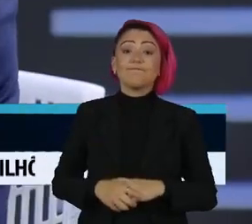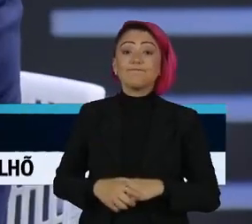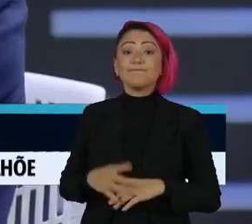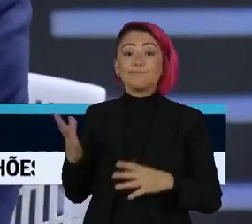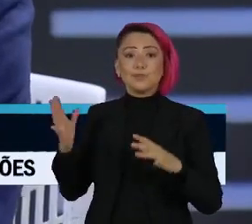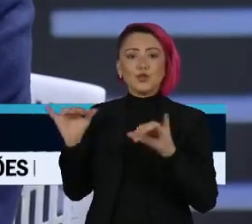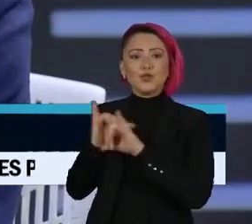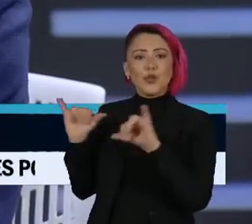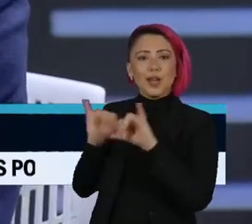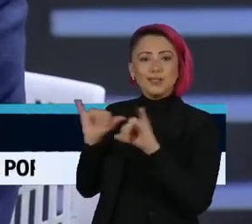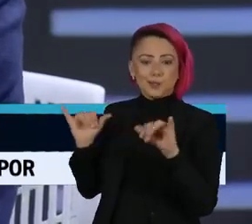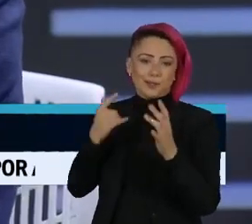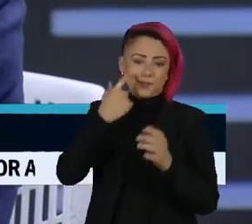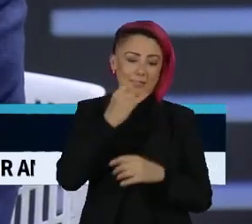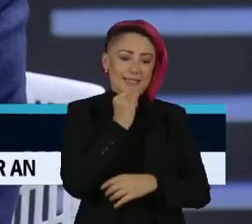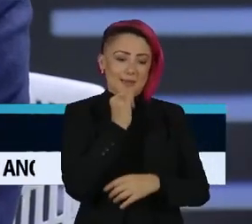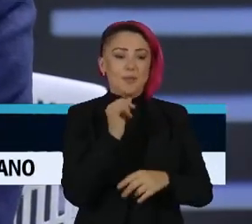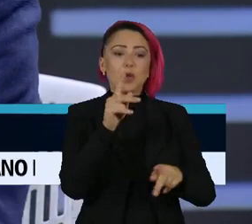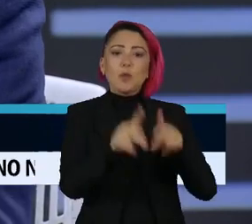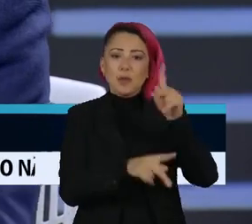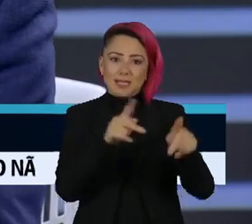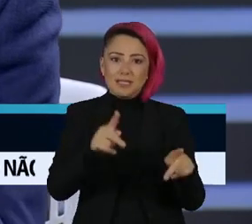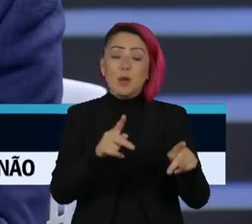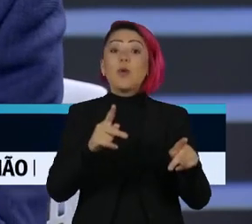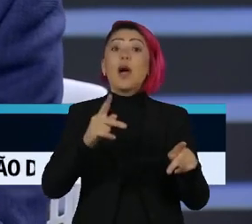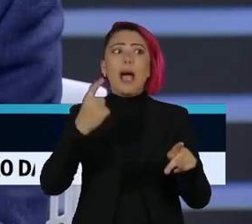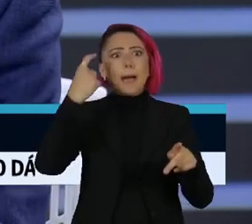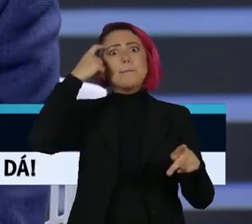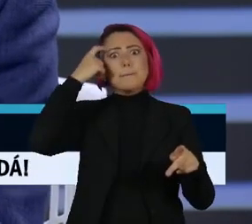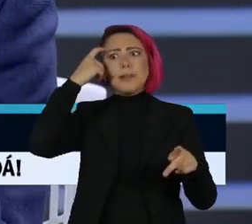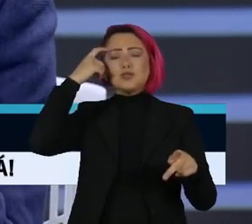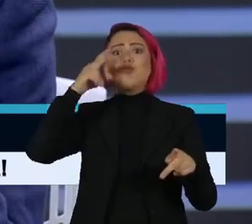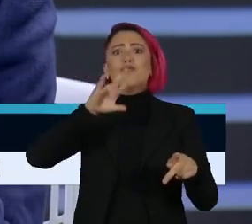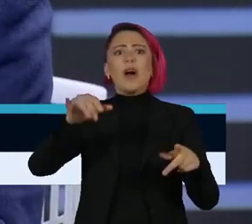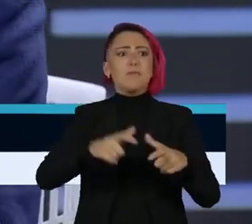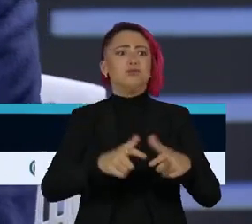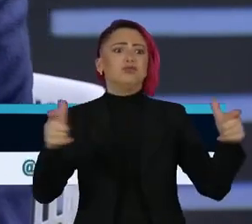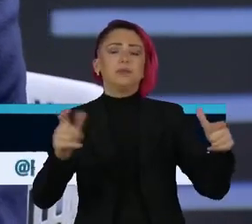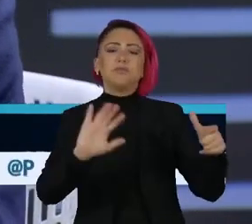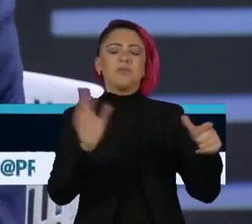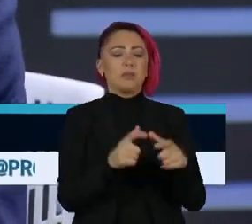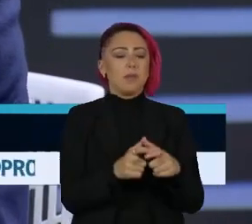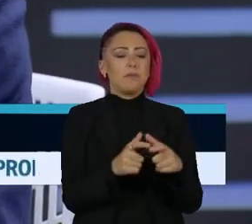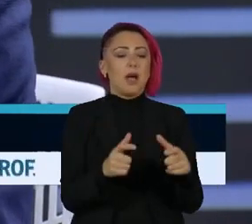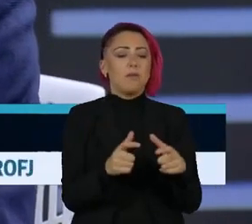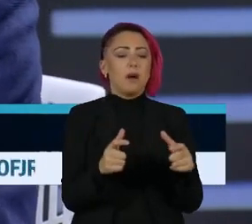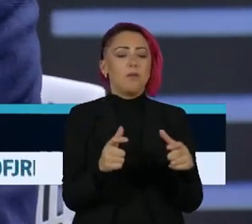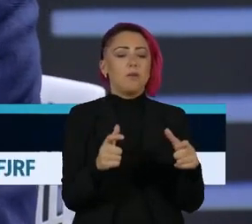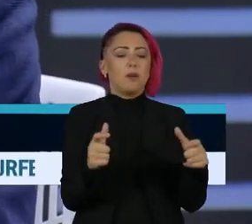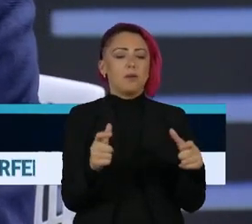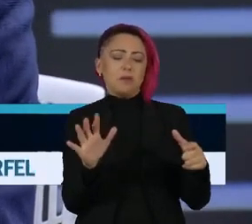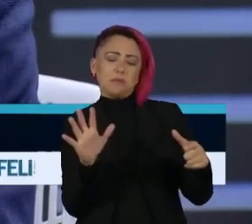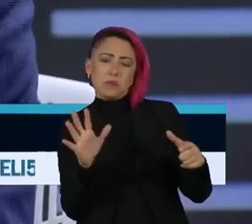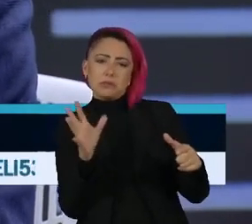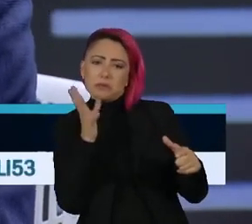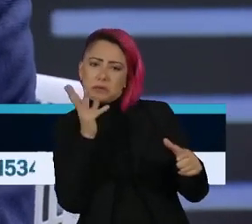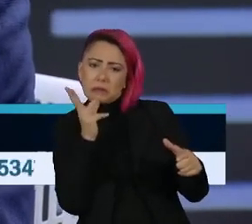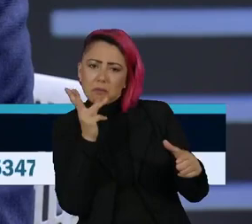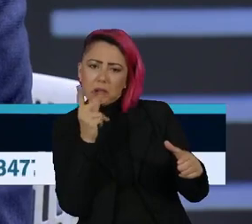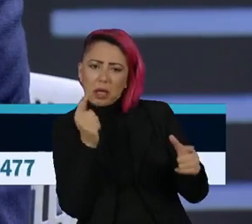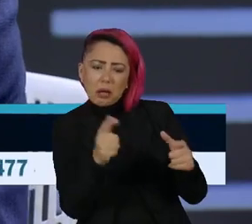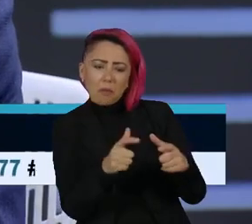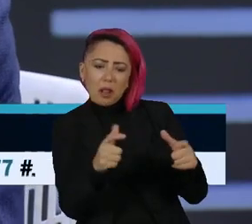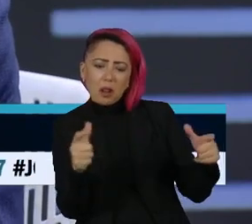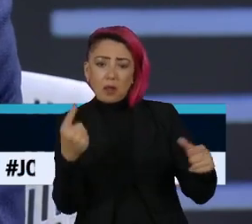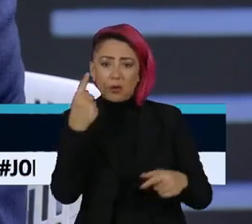matéria fala da população crescendo menos isso daí talvez o espectador olhando mas vai demorar não tanto e